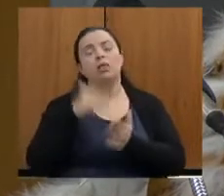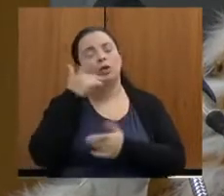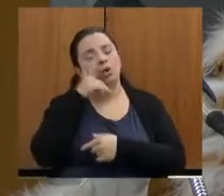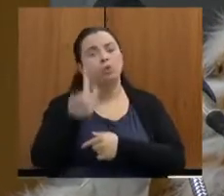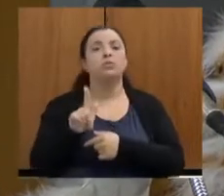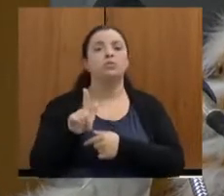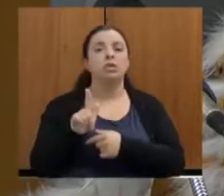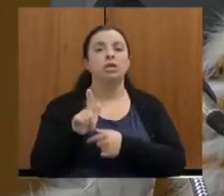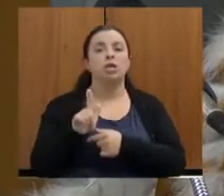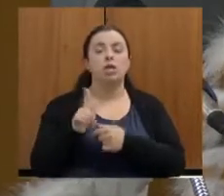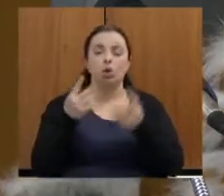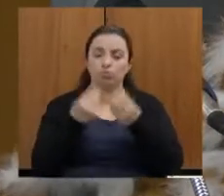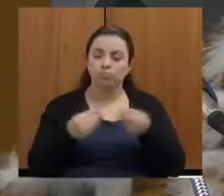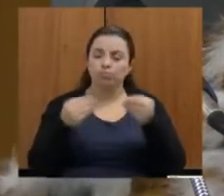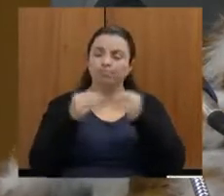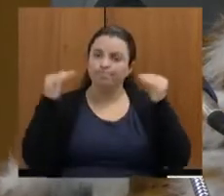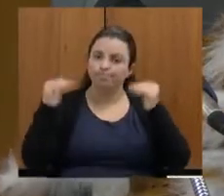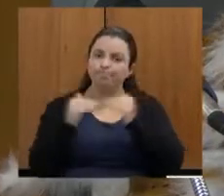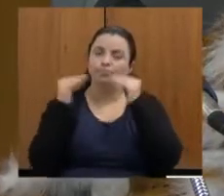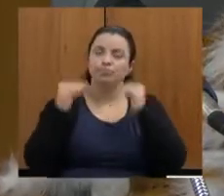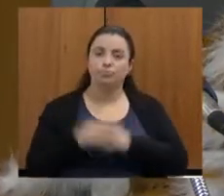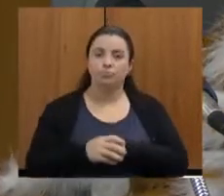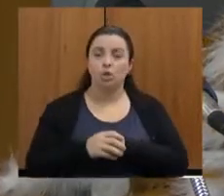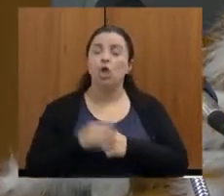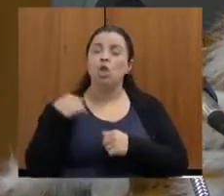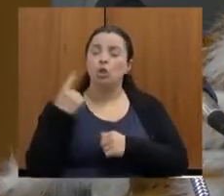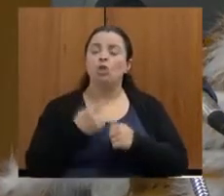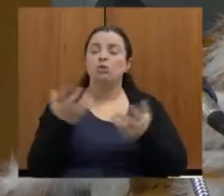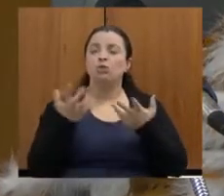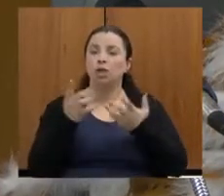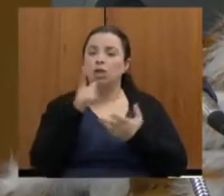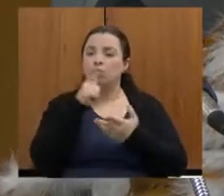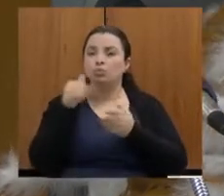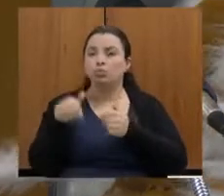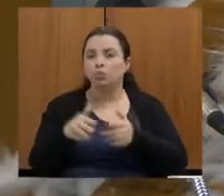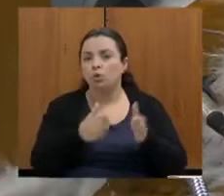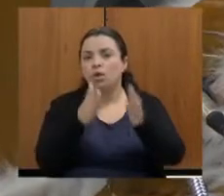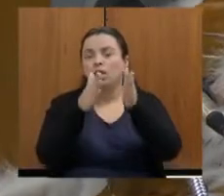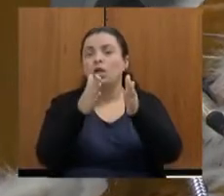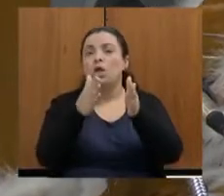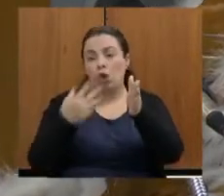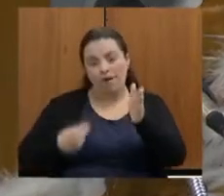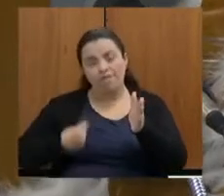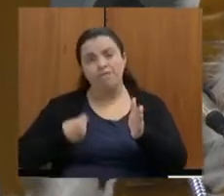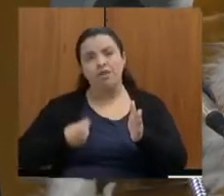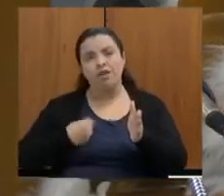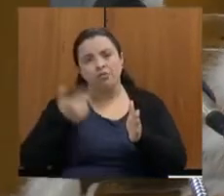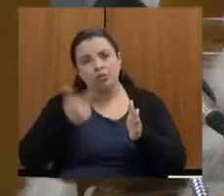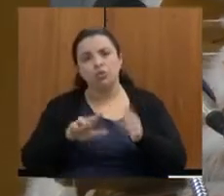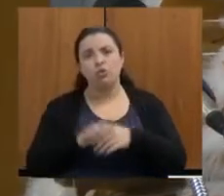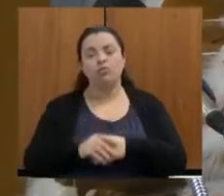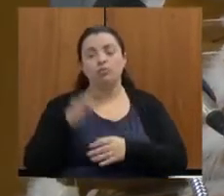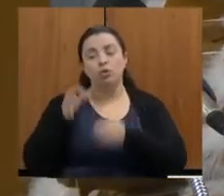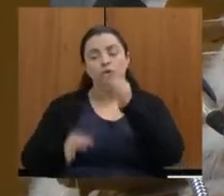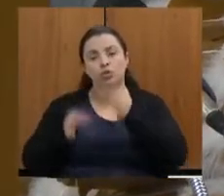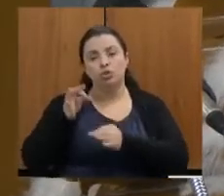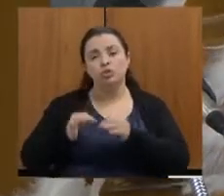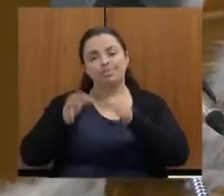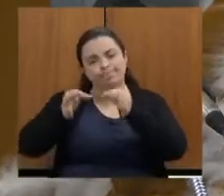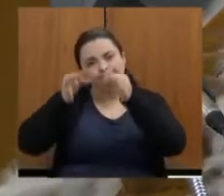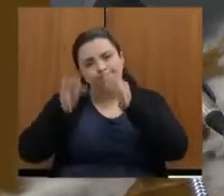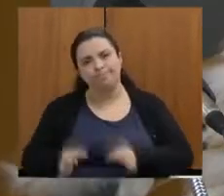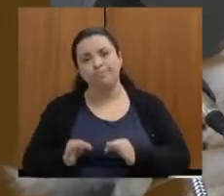debate público um rio doce vivo uma Justiça concreta uma reparação integral